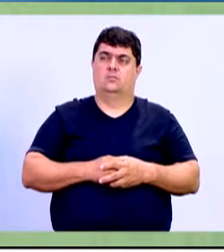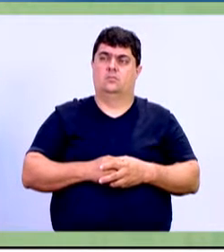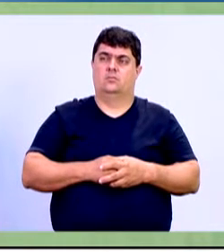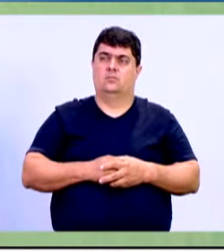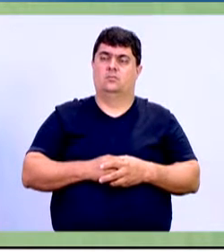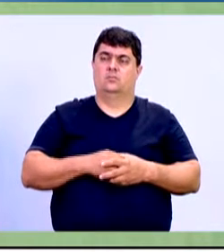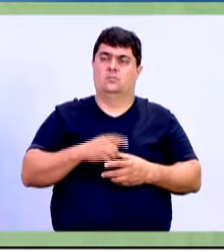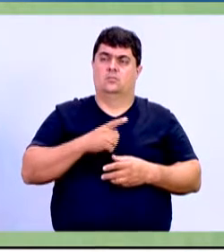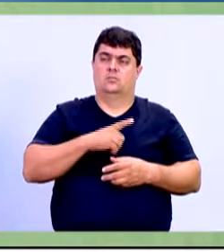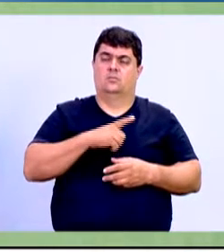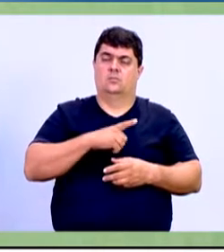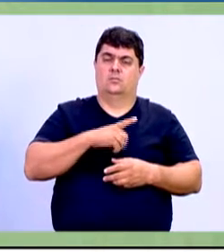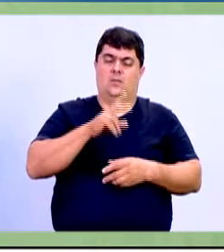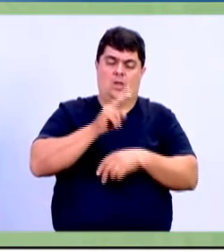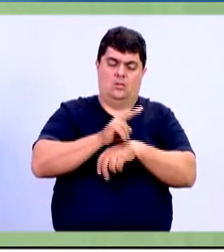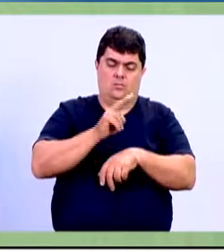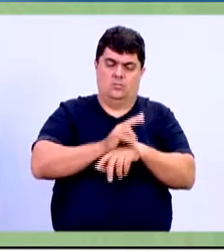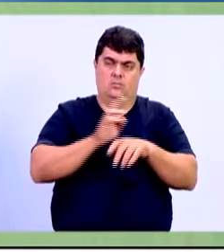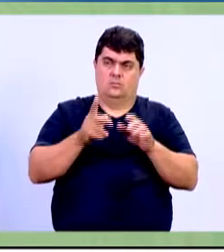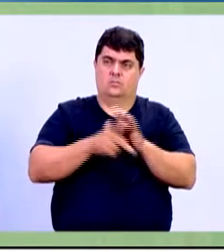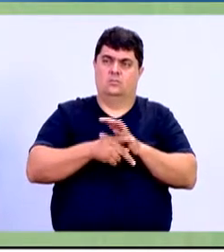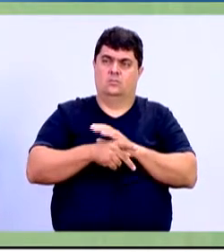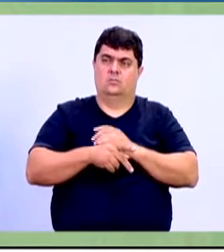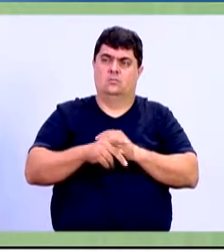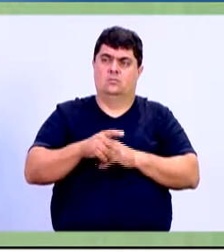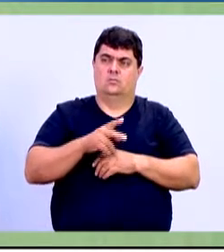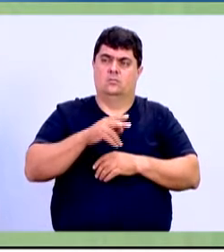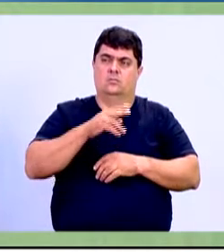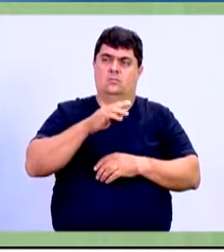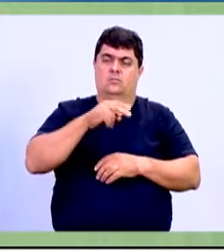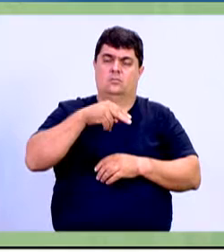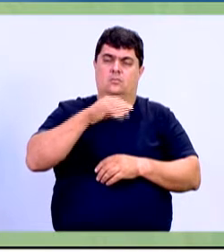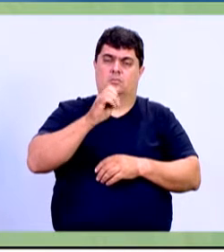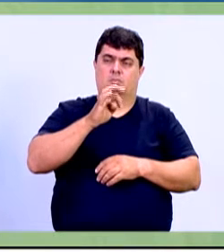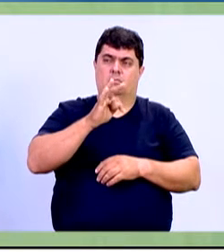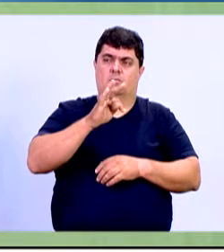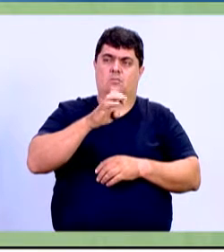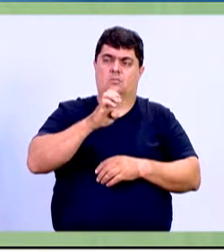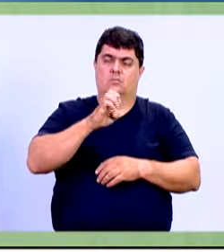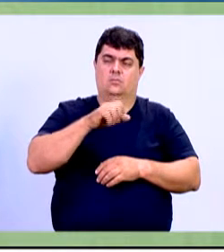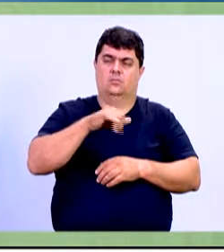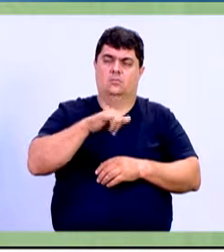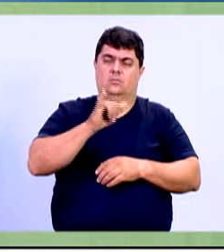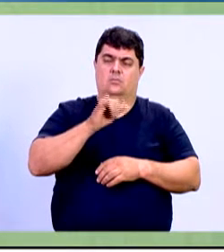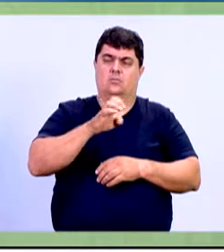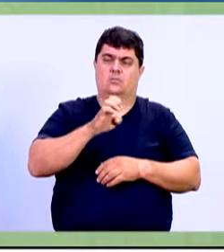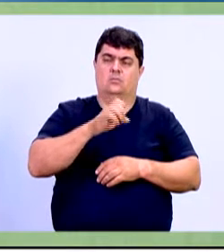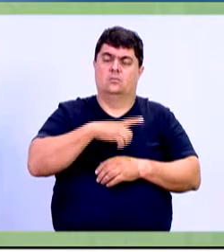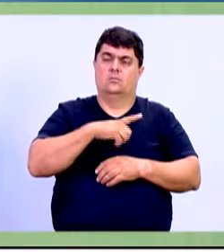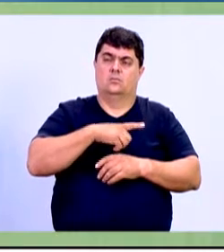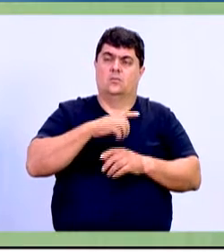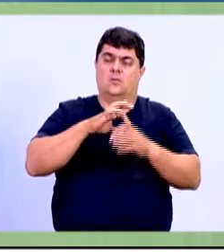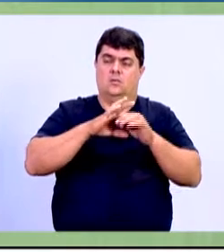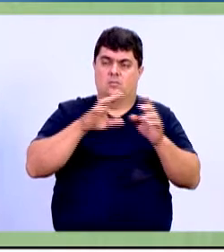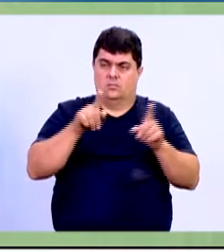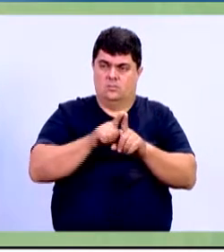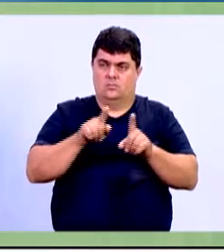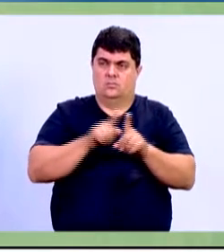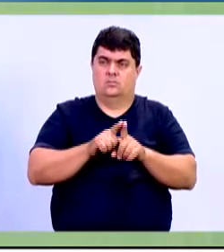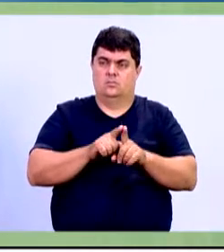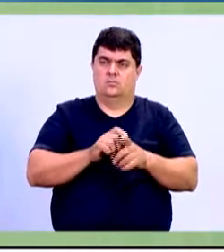aqui, ferramentas de auditoria, NetEye software de terceiro, LimeSurvey software livre